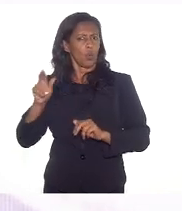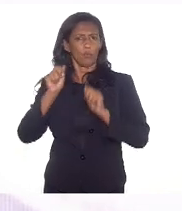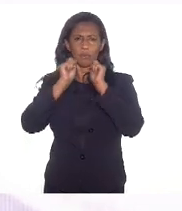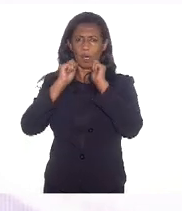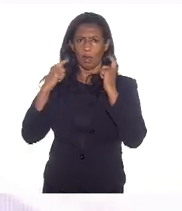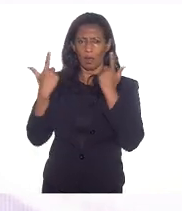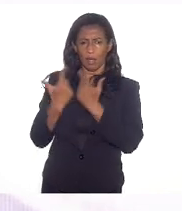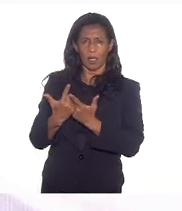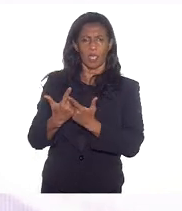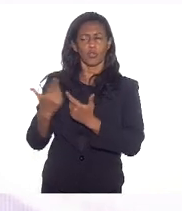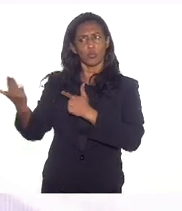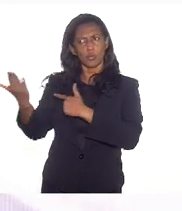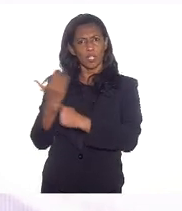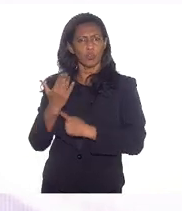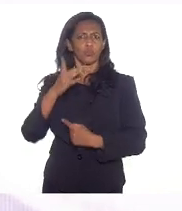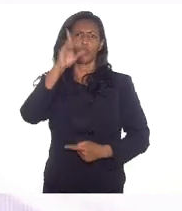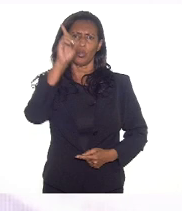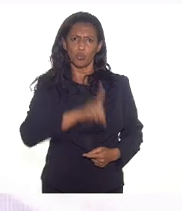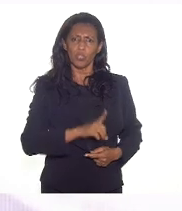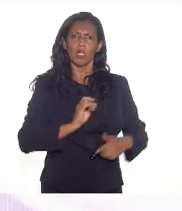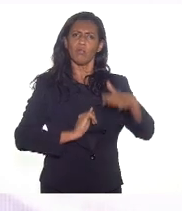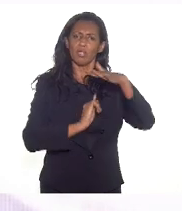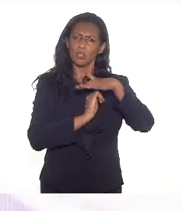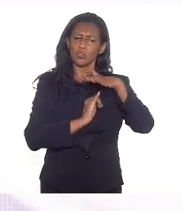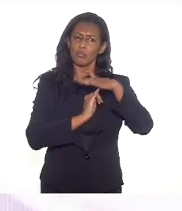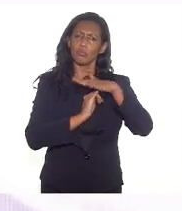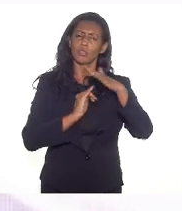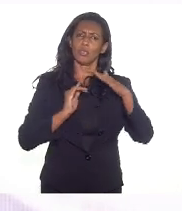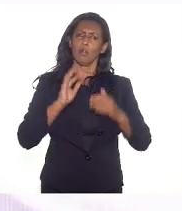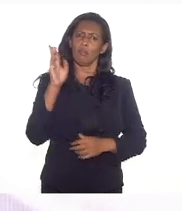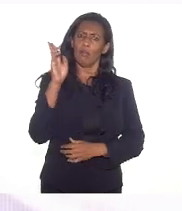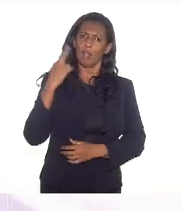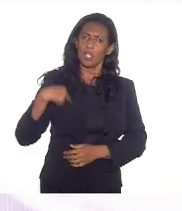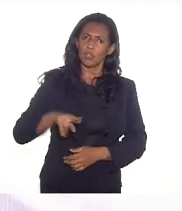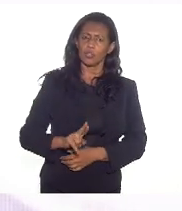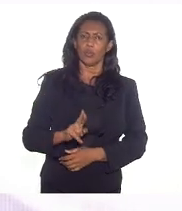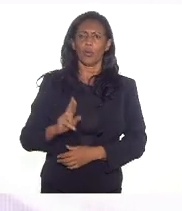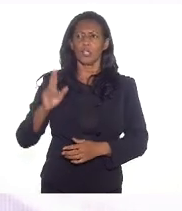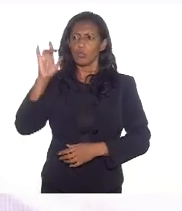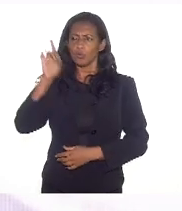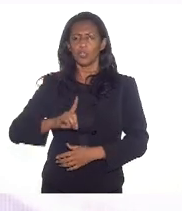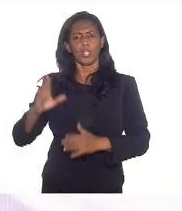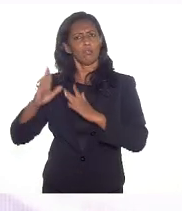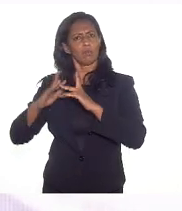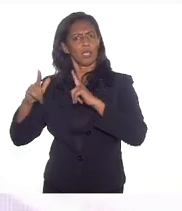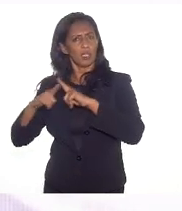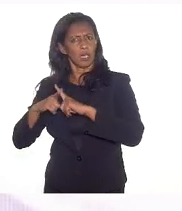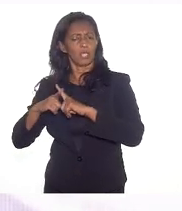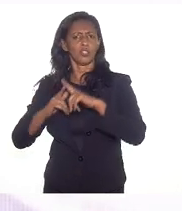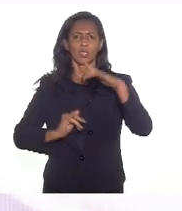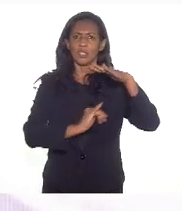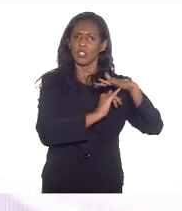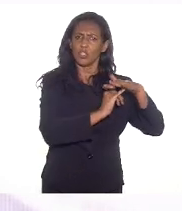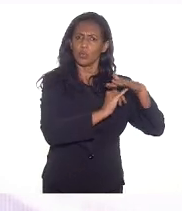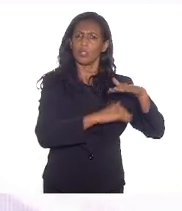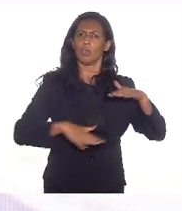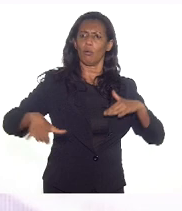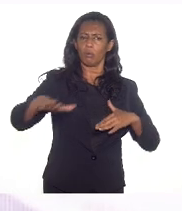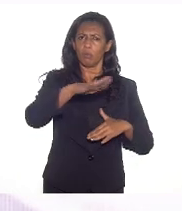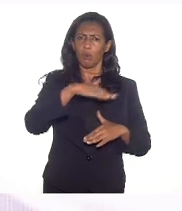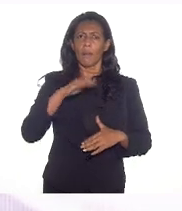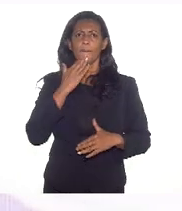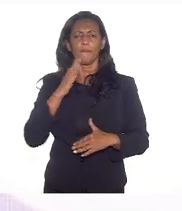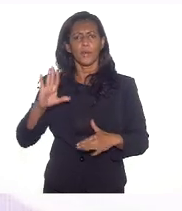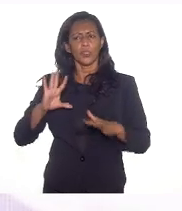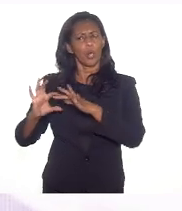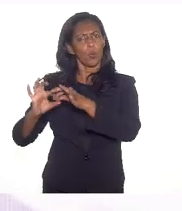nessa questão, que é direito das instituições religiosas, é direito da igreja, né? Eu quero pedir, inclusive, mais uma vez, a união de